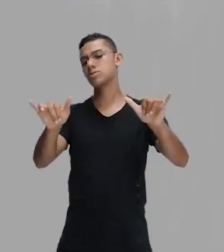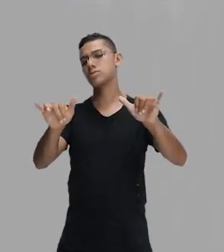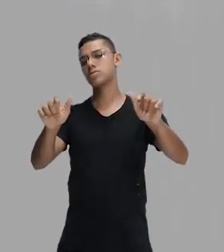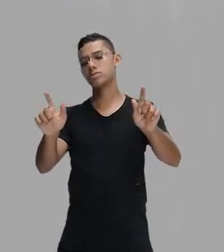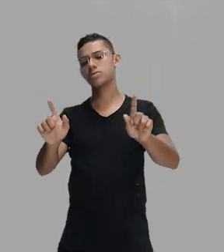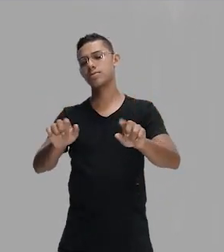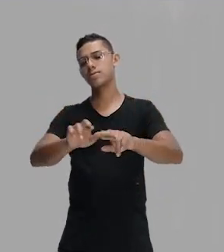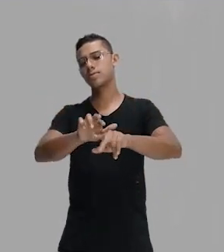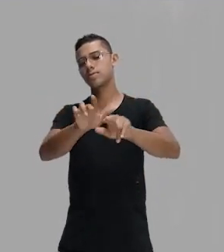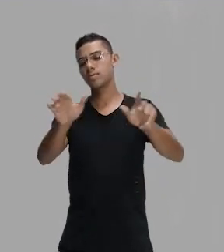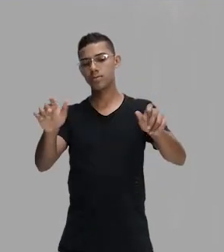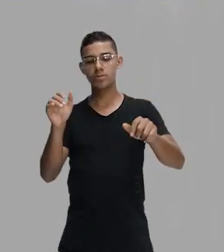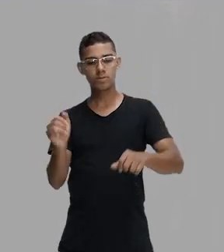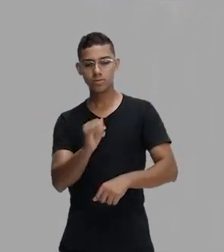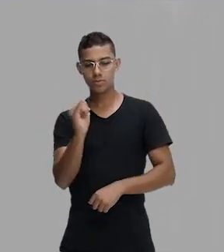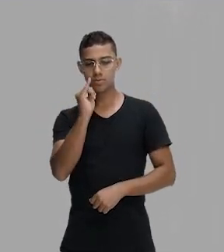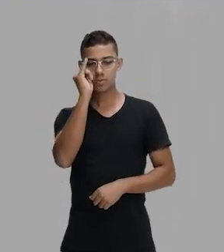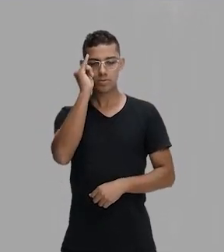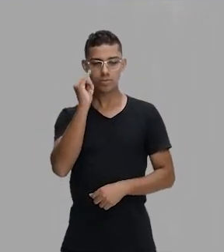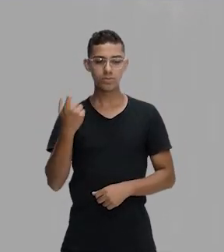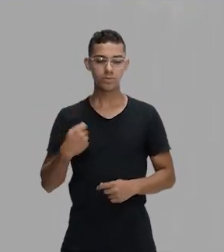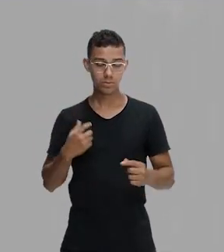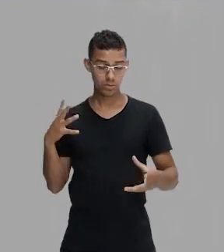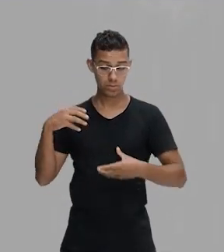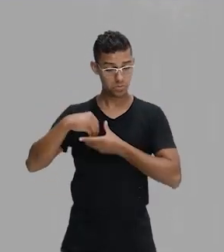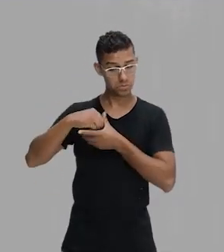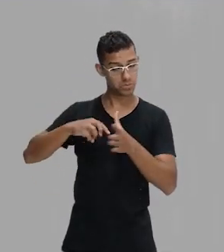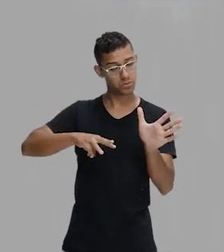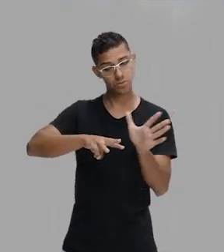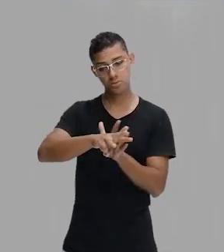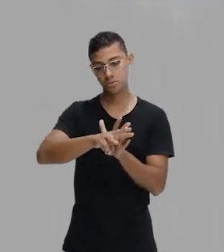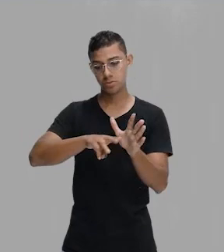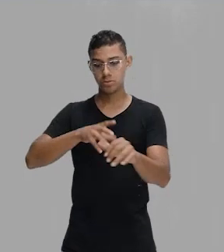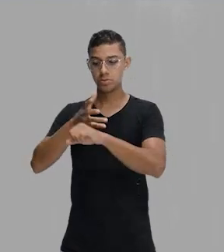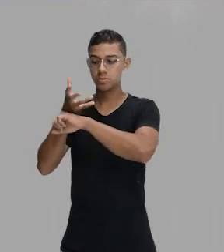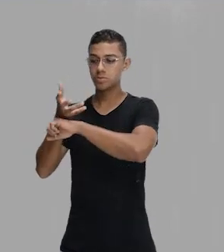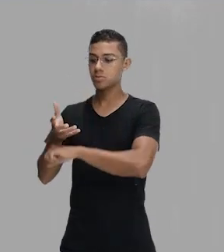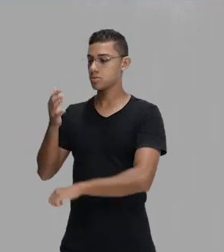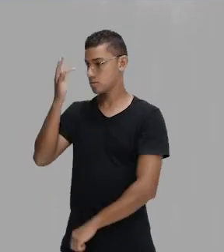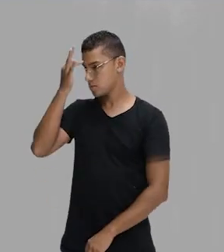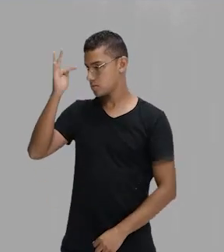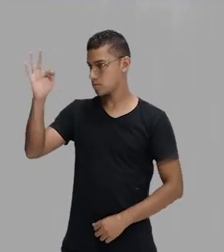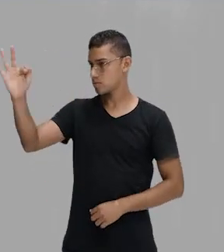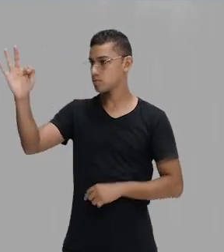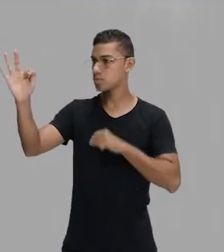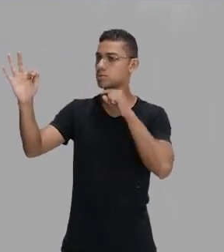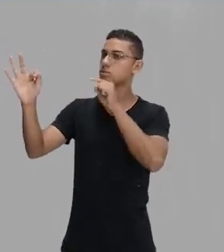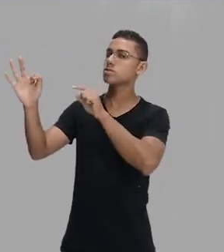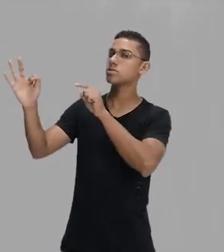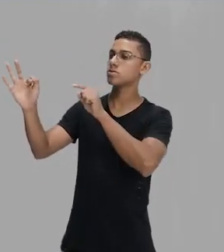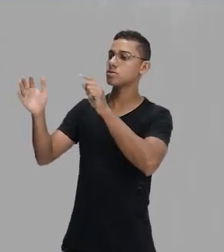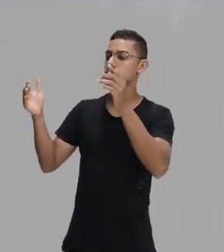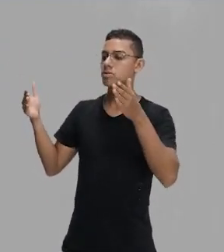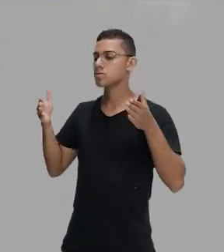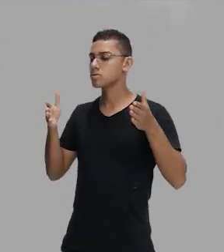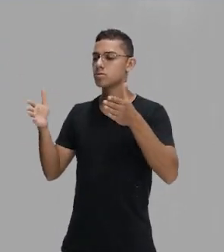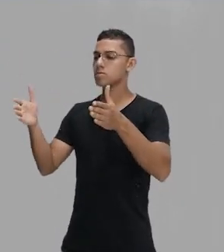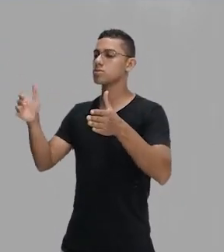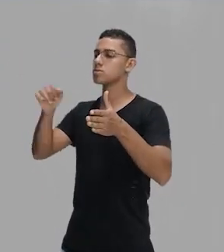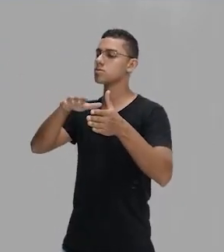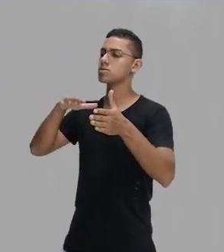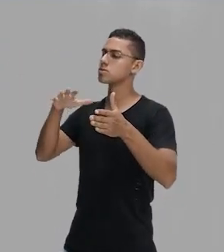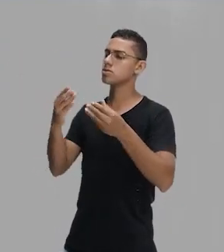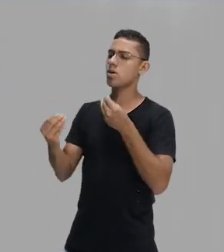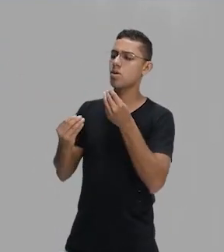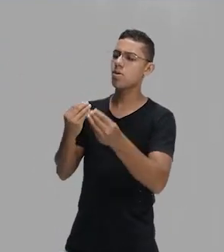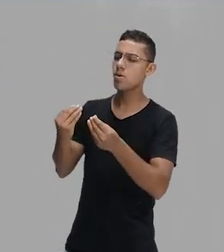do método para a filosofia. Nós sabemos que o método, ou seja, a forma, o caminho, a